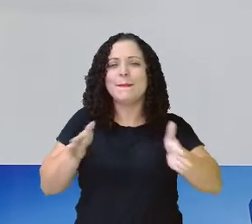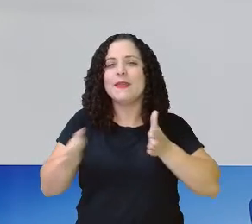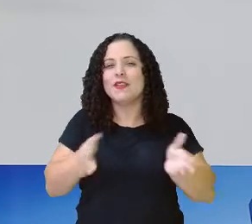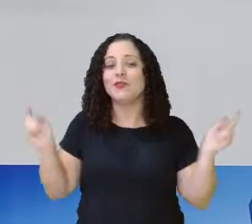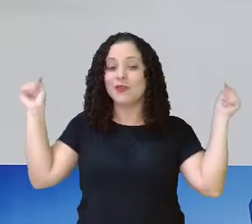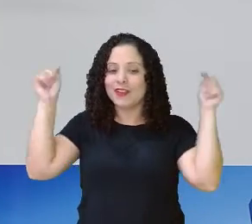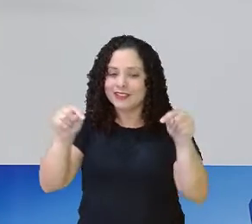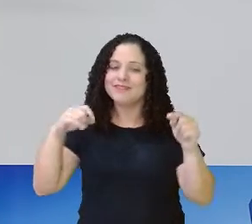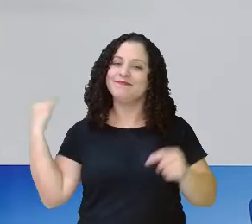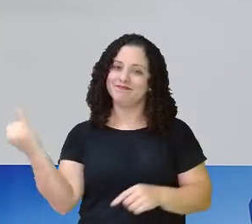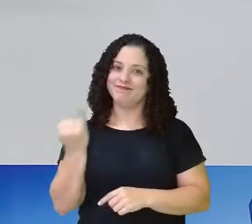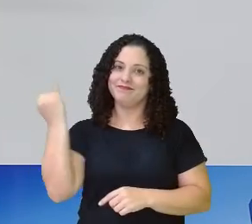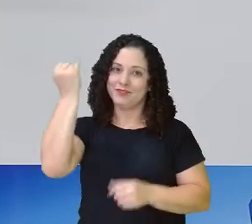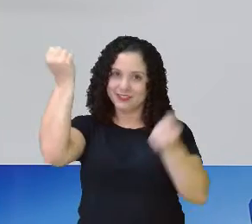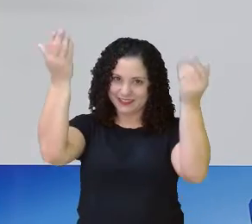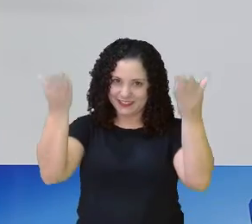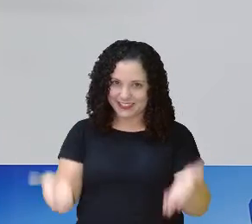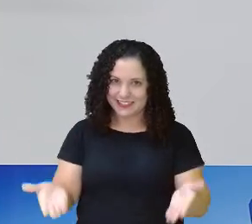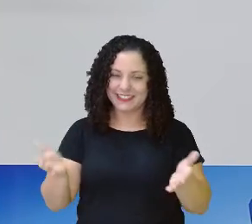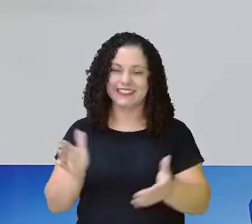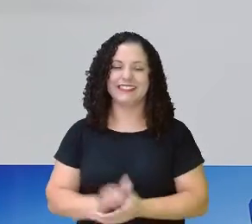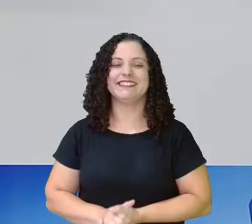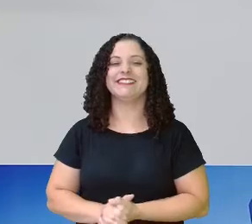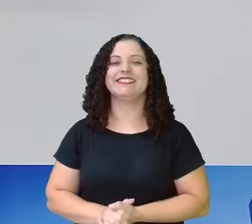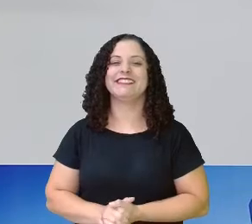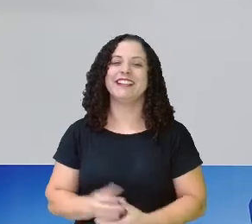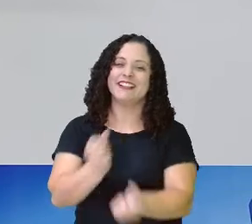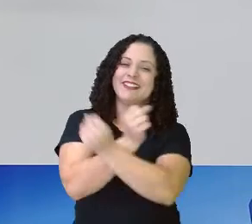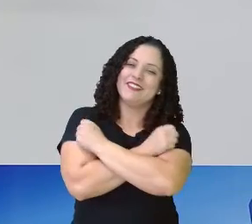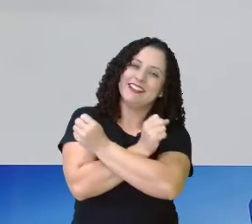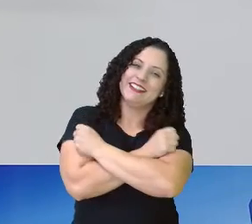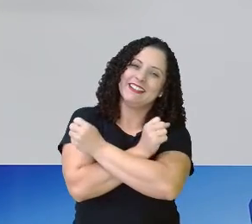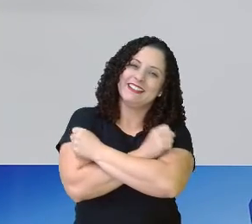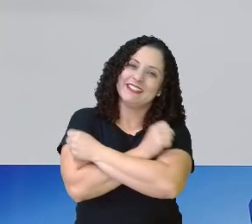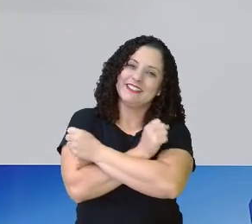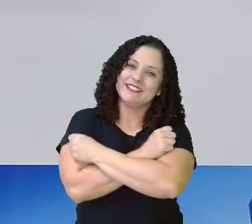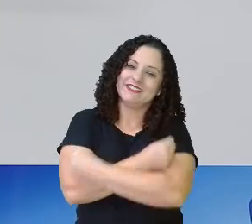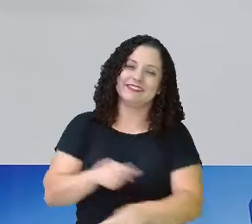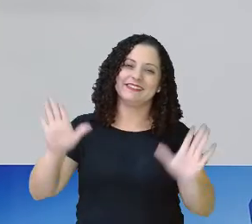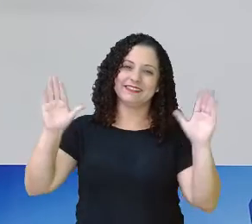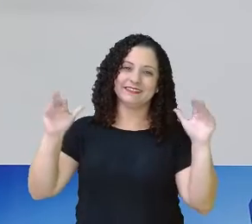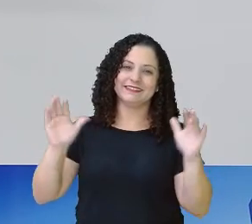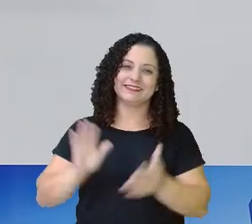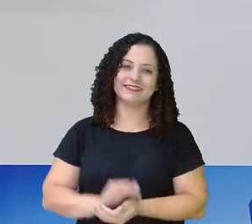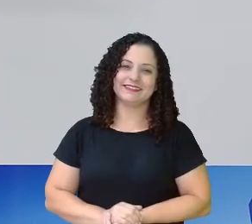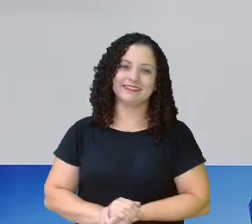da vida foi tão importante para você, tá? Então, um abraço, continue se cuidando.